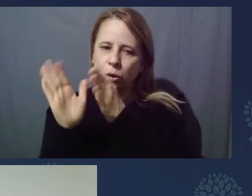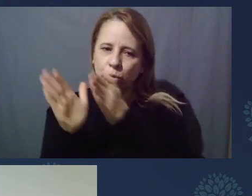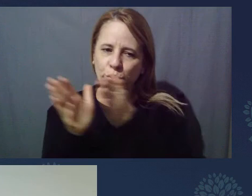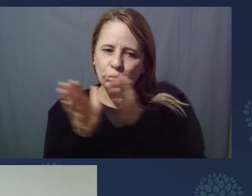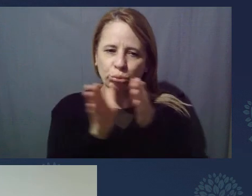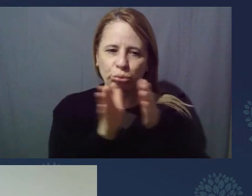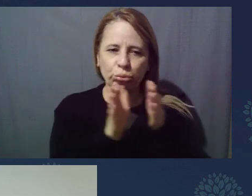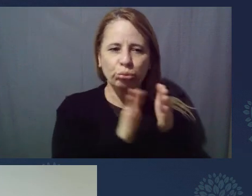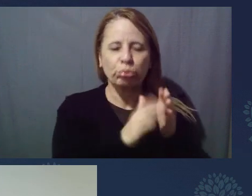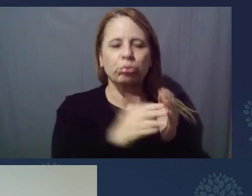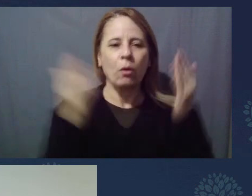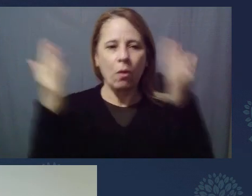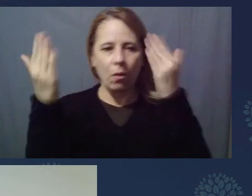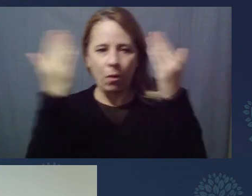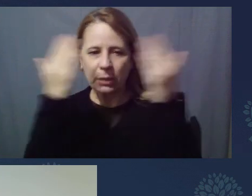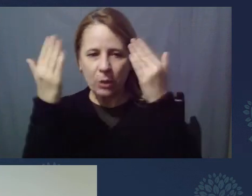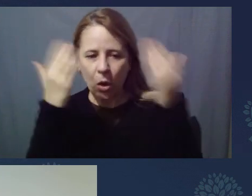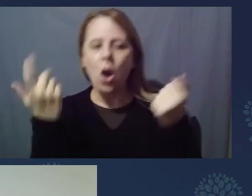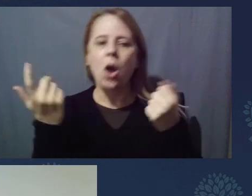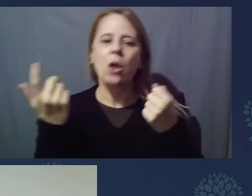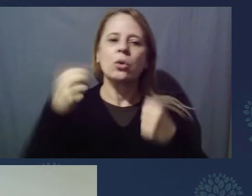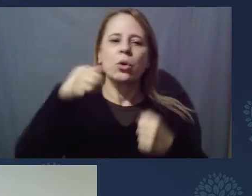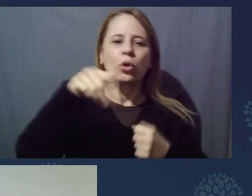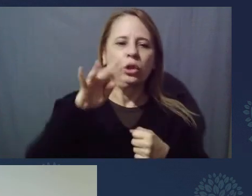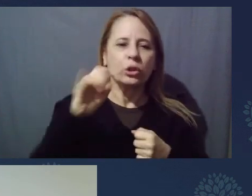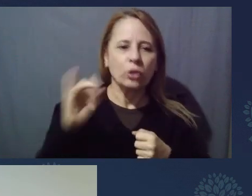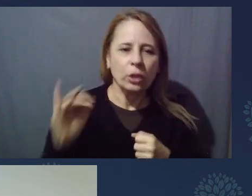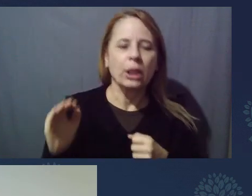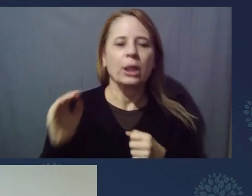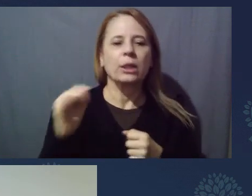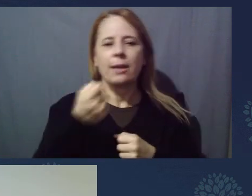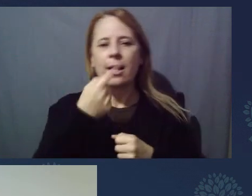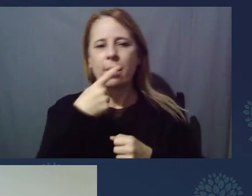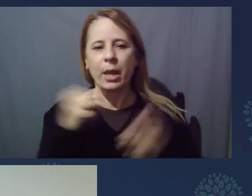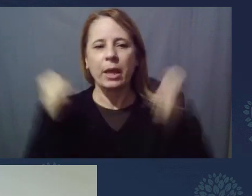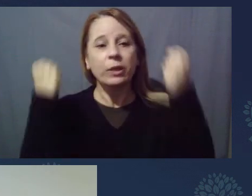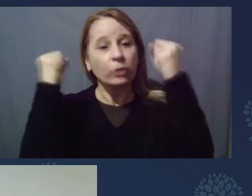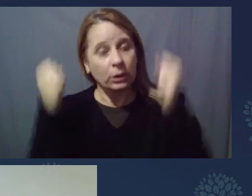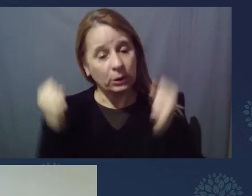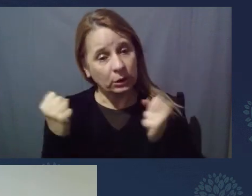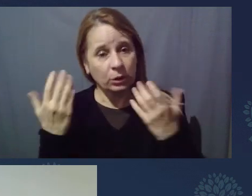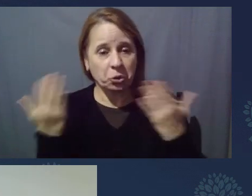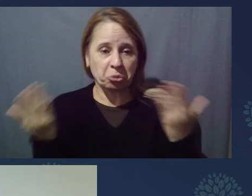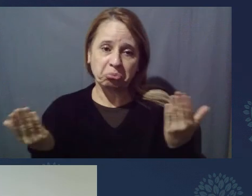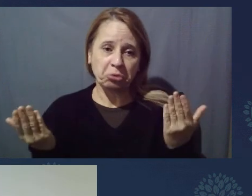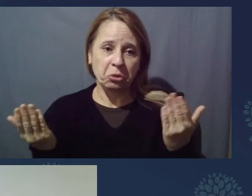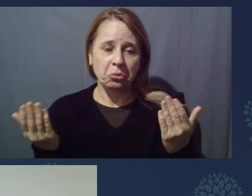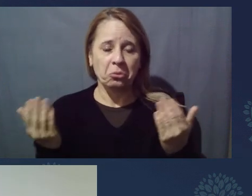suporte que a gente falou, e eles perderam peso. Então, aparentemente, não tem nenhuma relação.